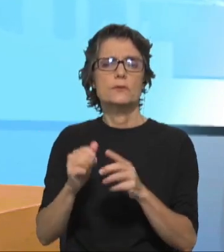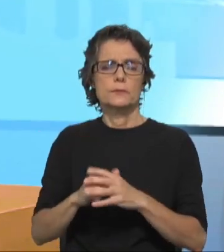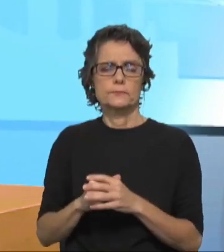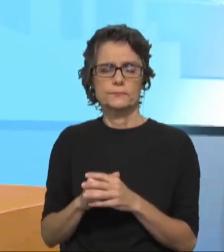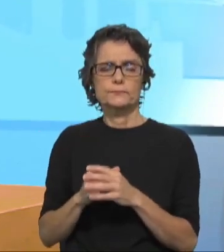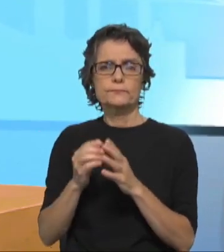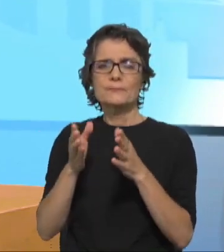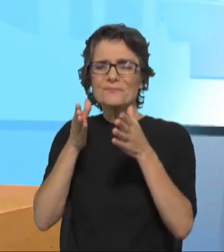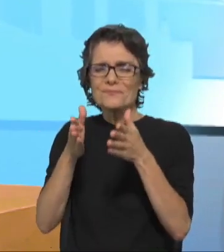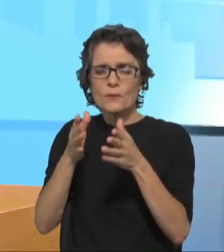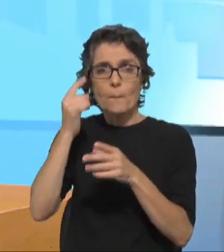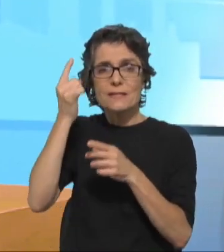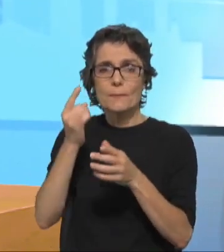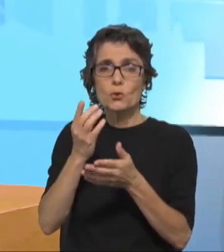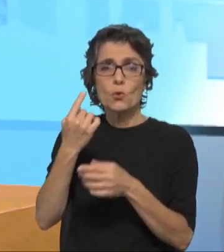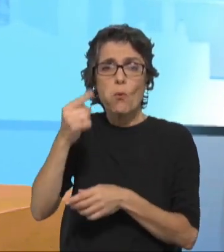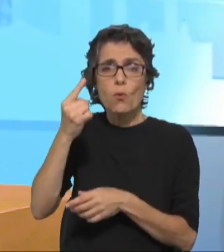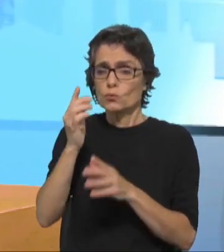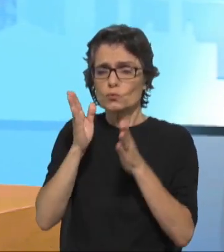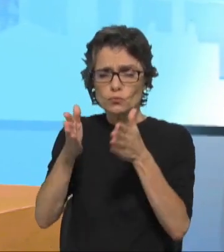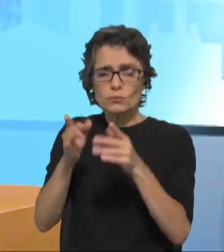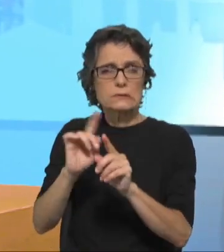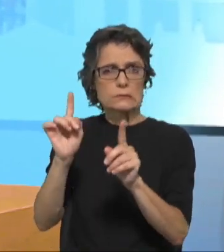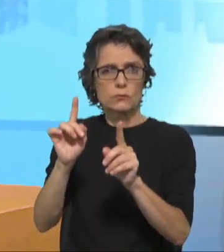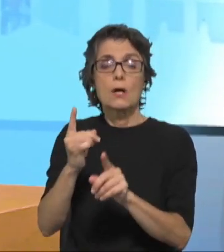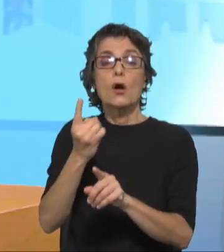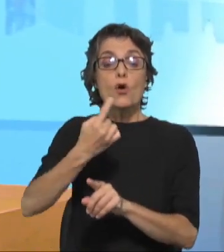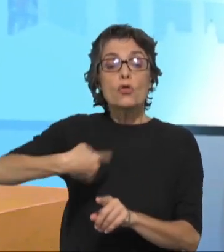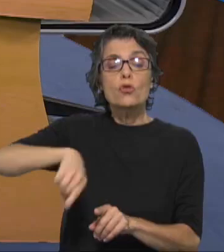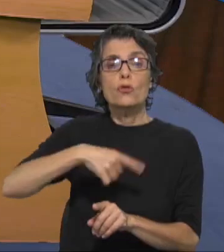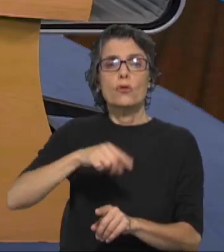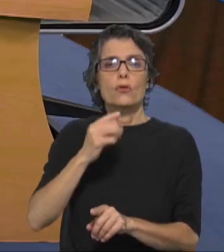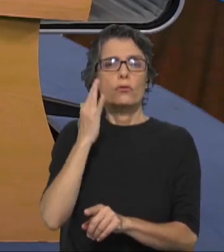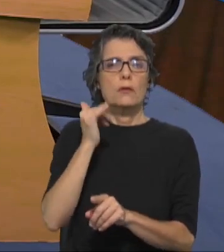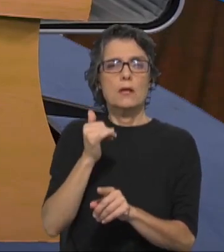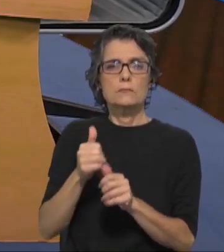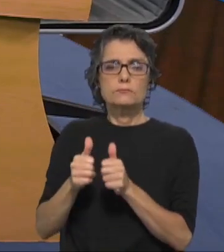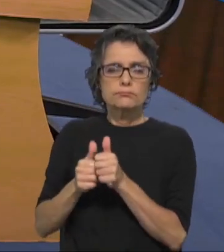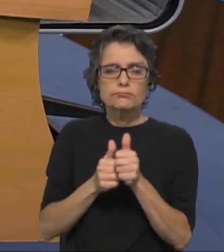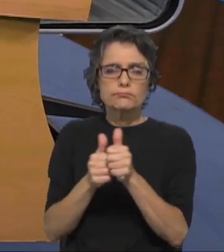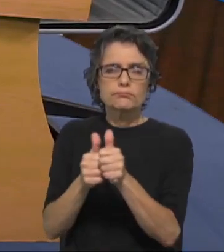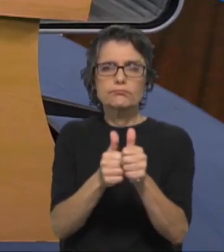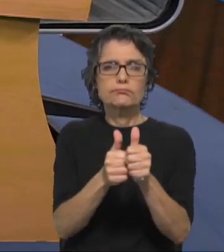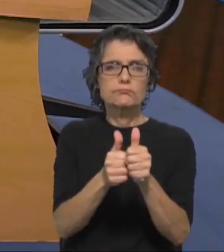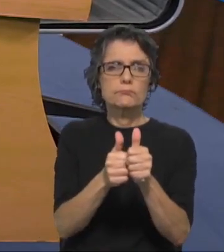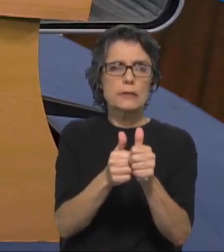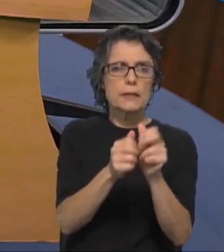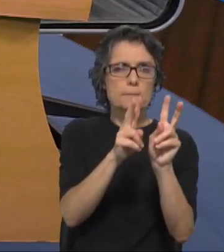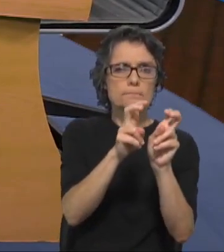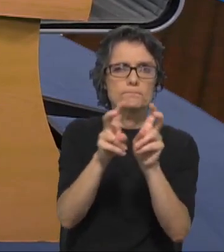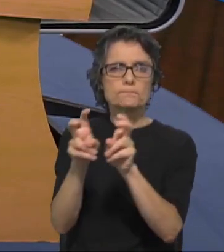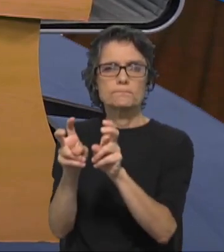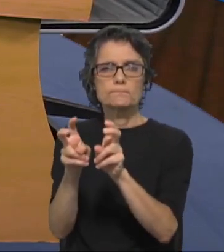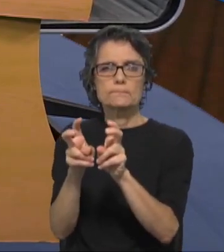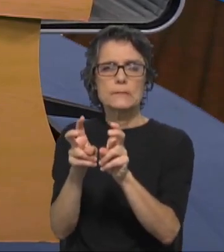determinado pensamento, ou seja, dentro da Igreja, e a Igreja é uma Igreja plural, a Paulinas tende a acompanhar sem ter